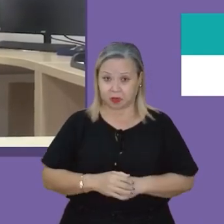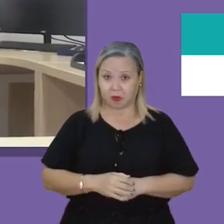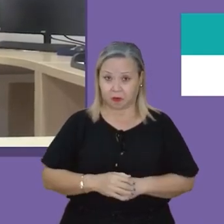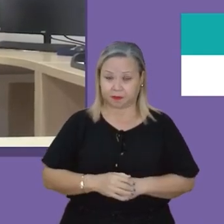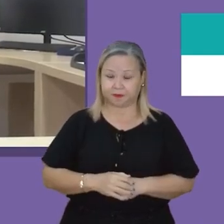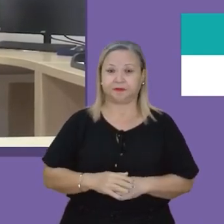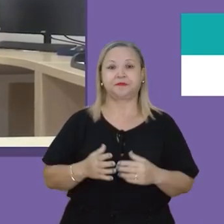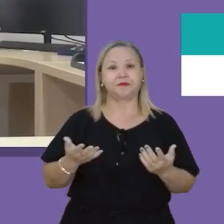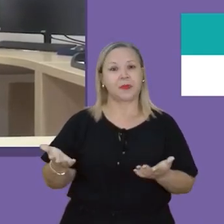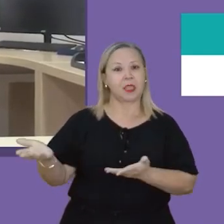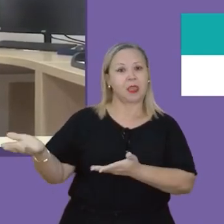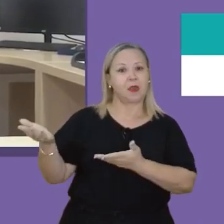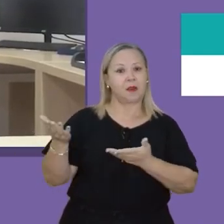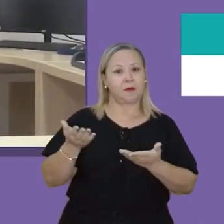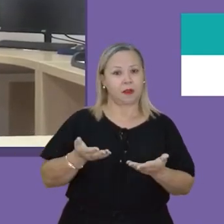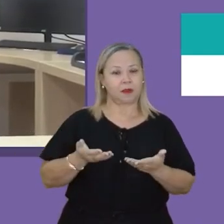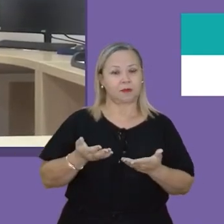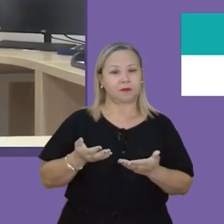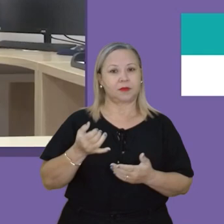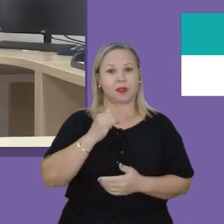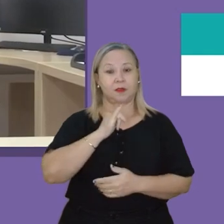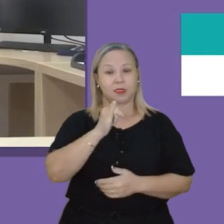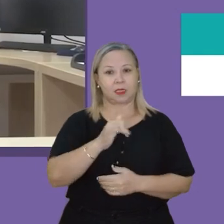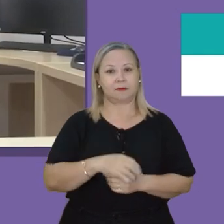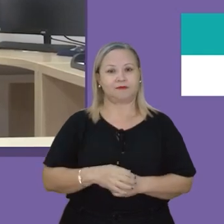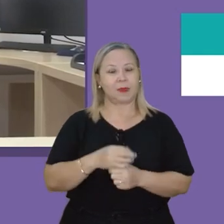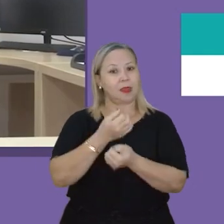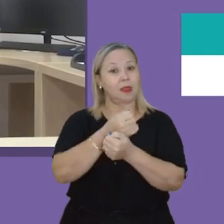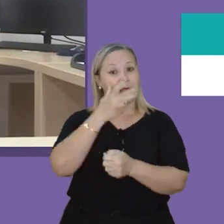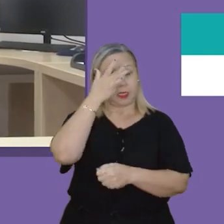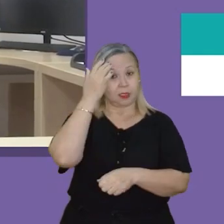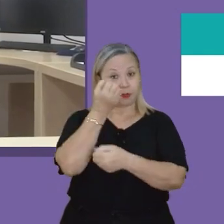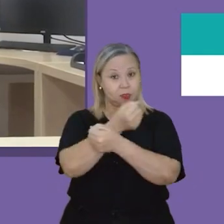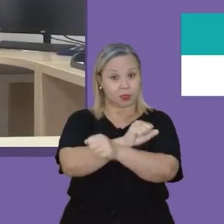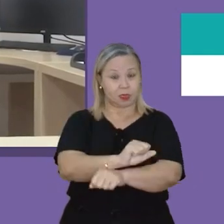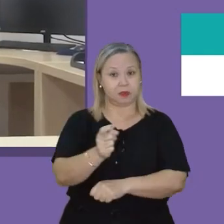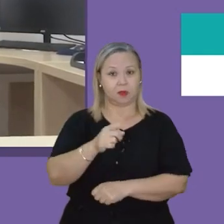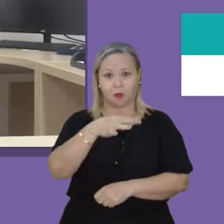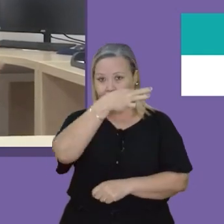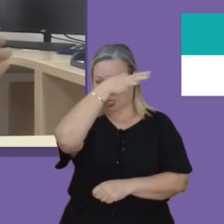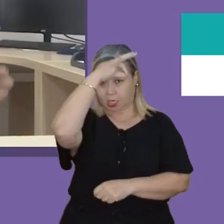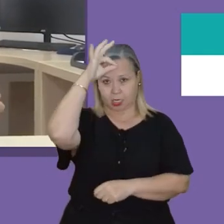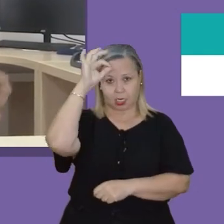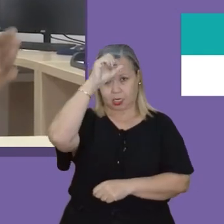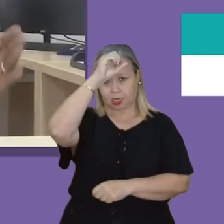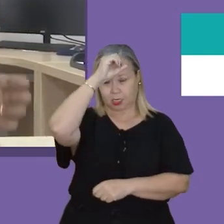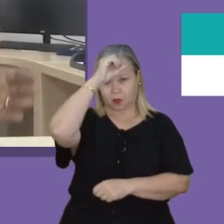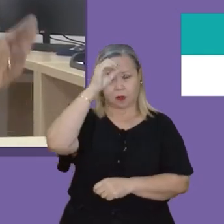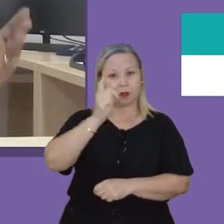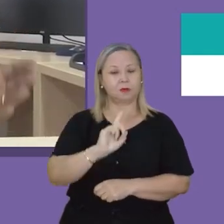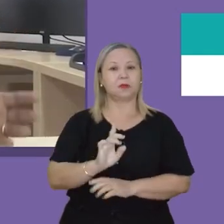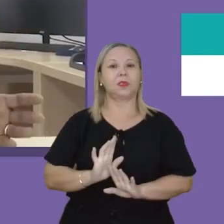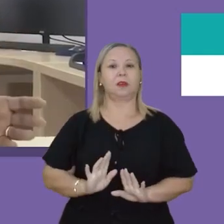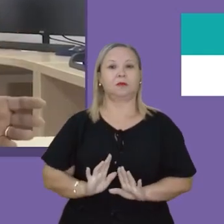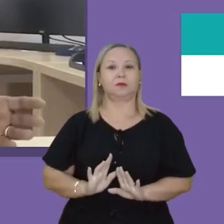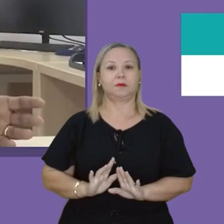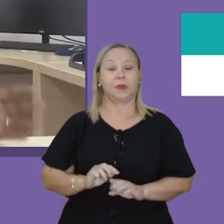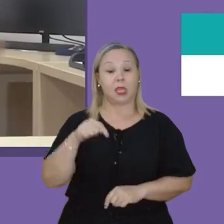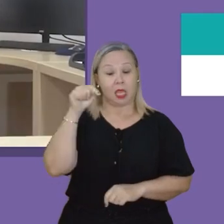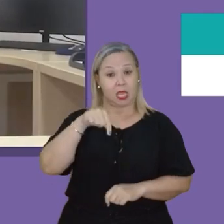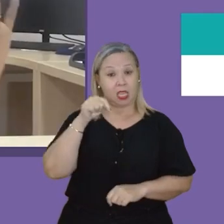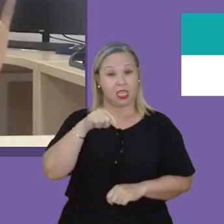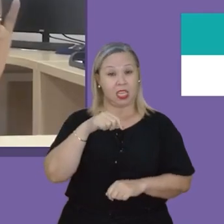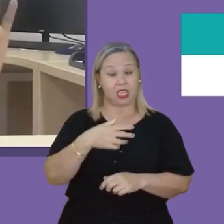escravizados. Escravizados não eram ignorantes. Eles chegaram e aqui se tornaram burro de